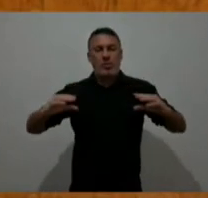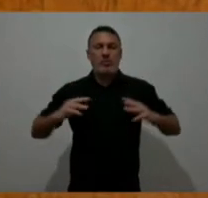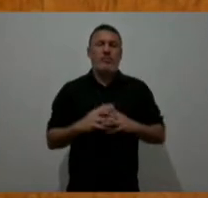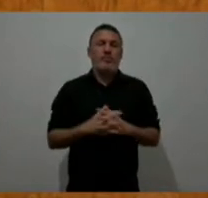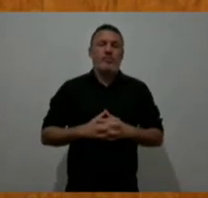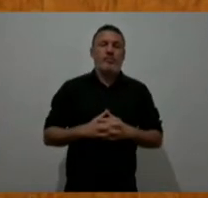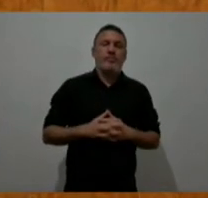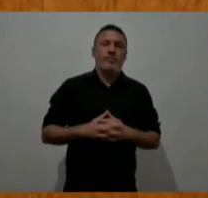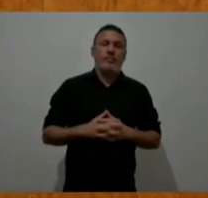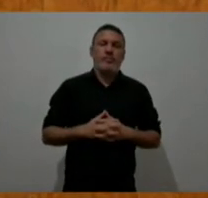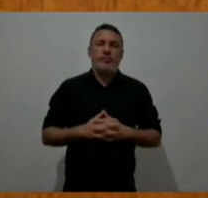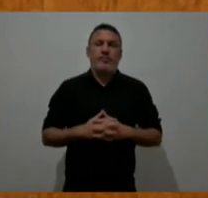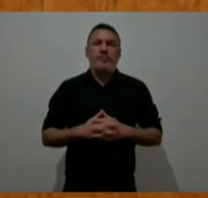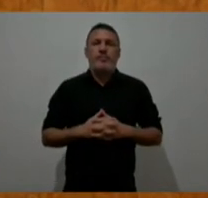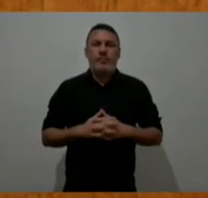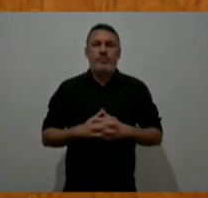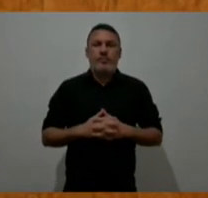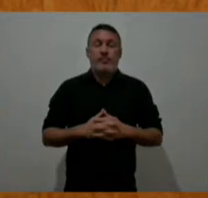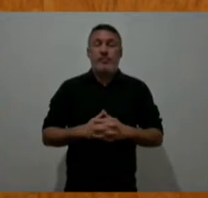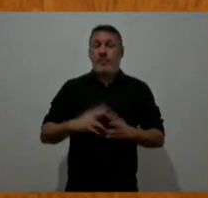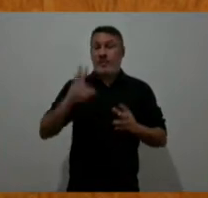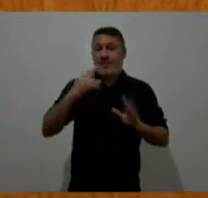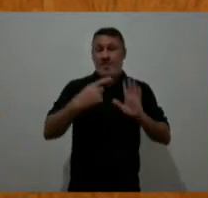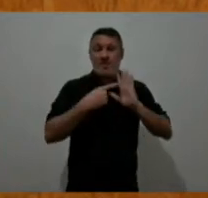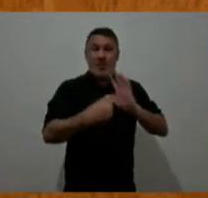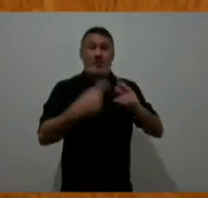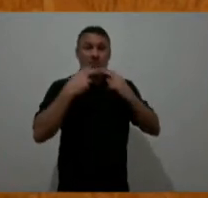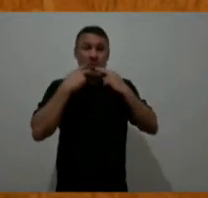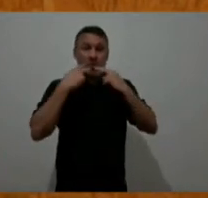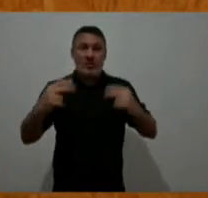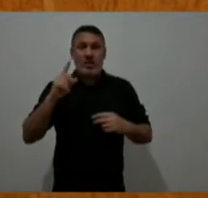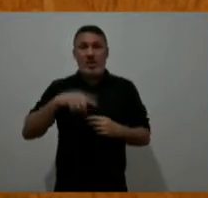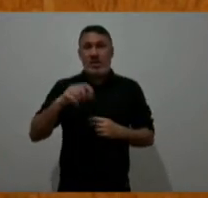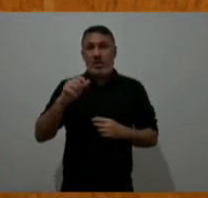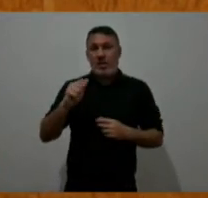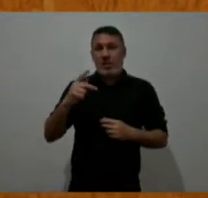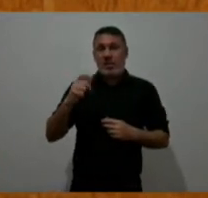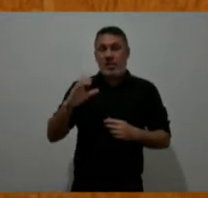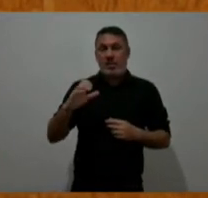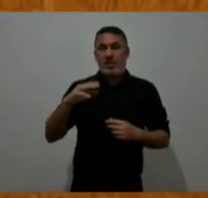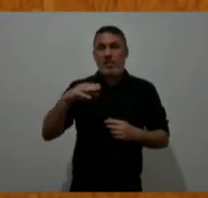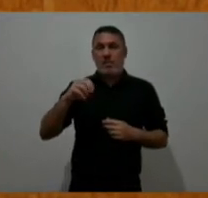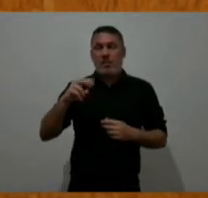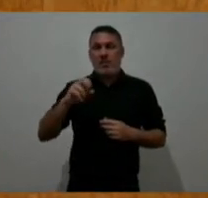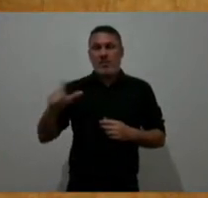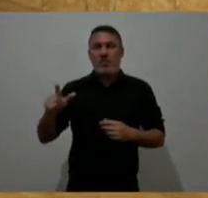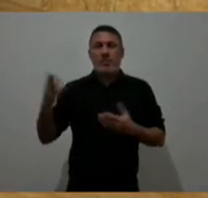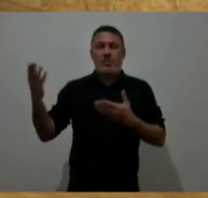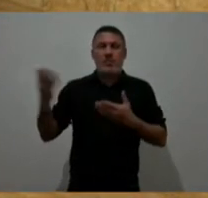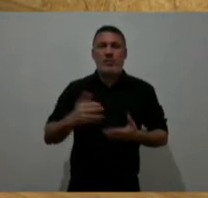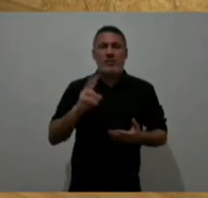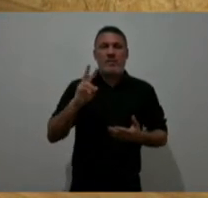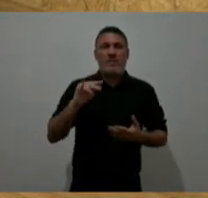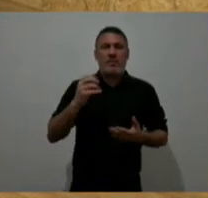E para apresentar essa novidade da Apex Mob, eu convido aqui Vitor Casagrande, Head de Growth da Apex.